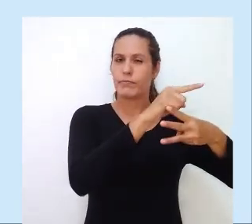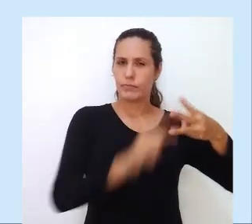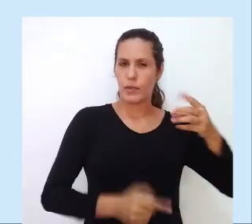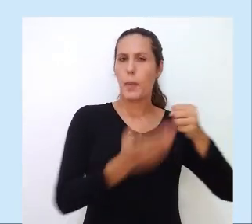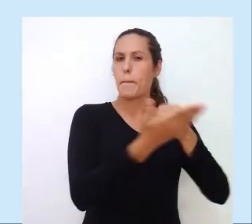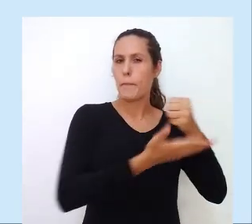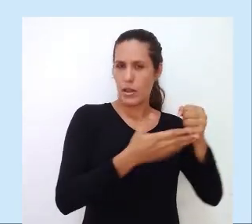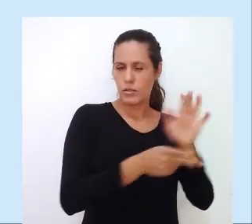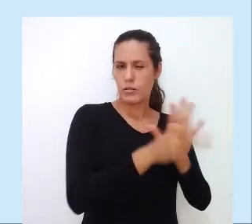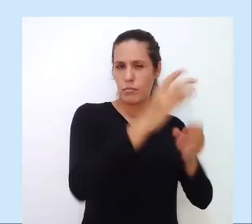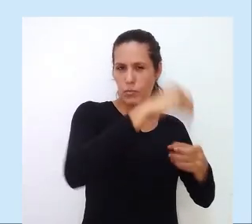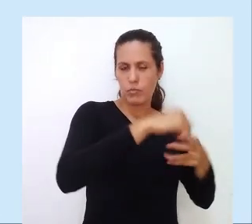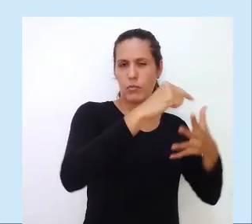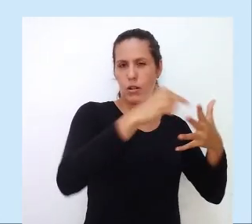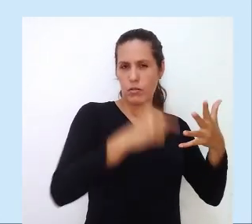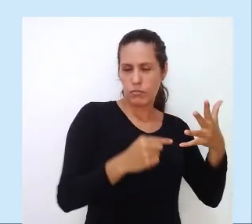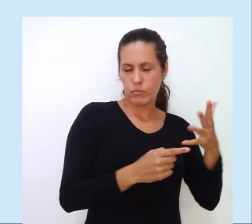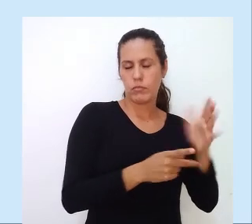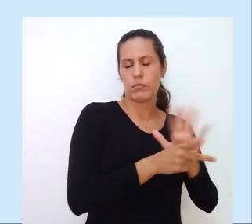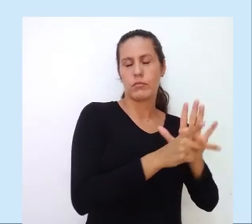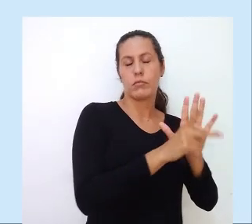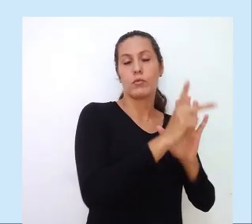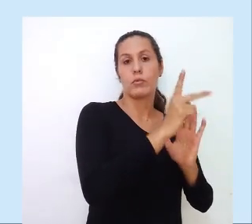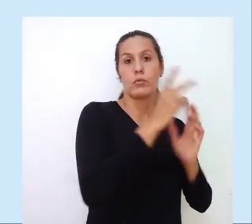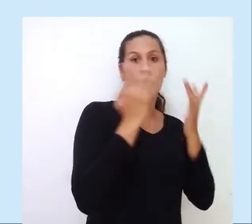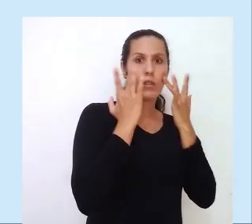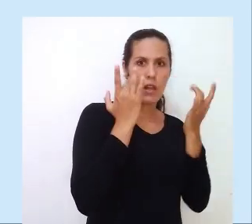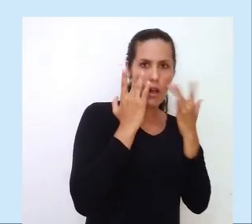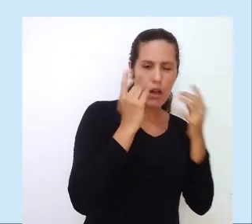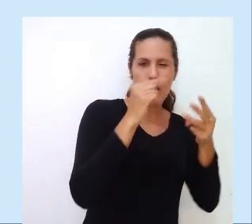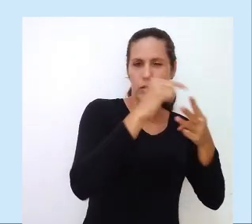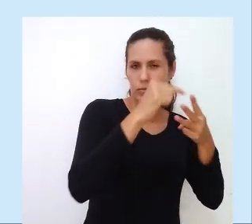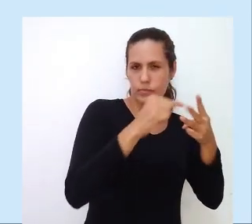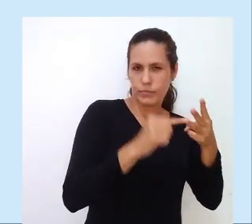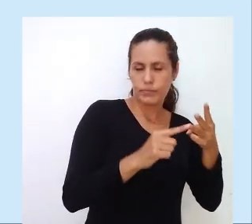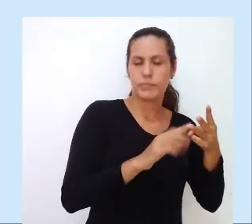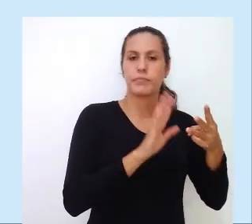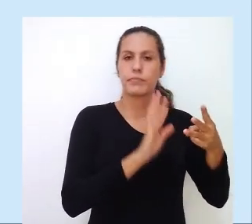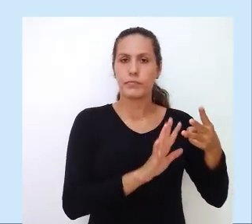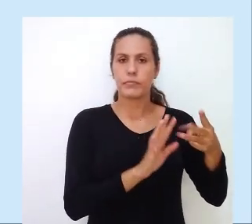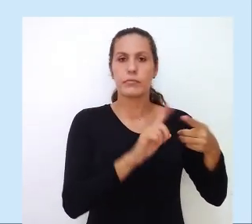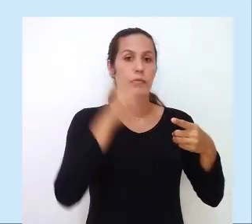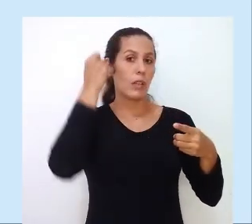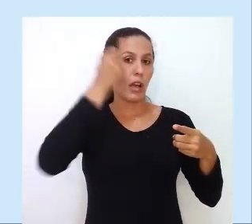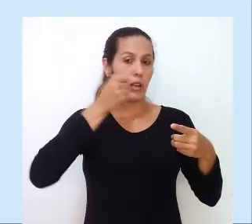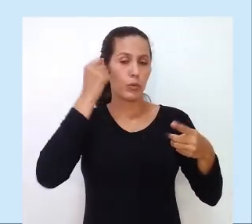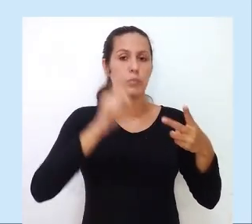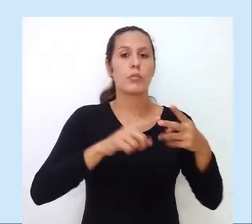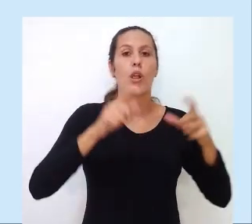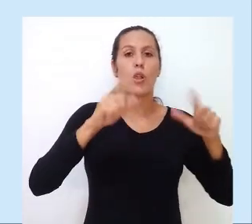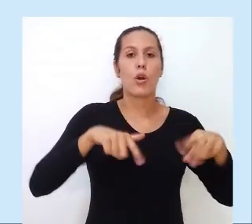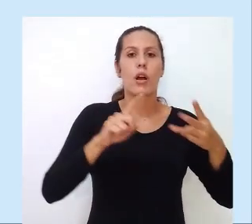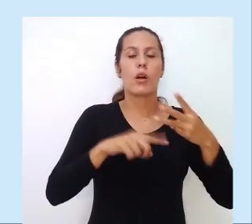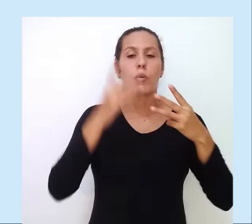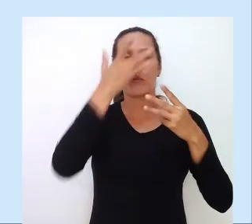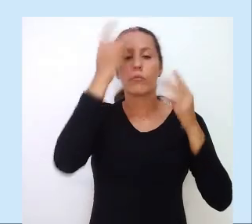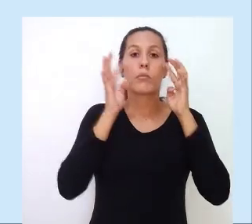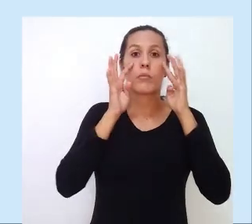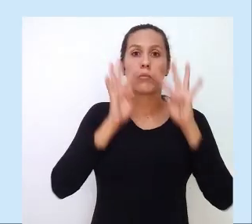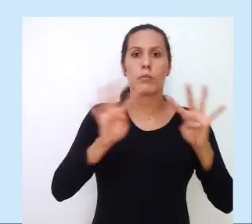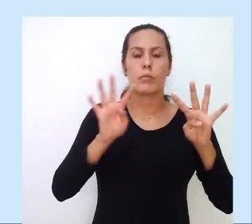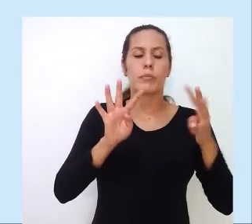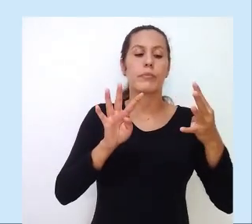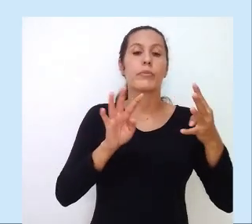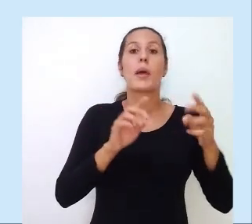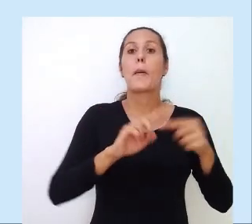elementos fundamentais que eu falei para vocês agora, né? Do ator, do espaço e do público, outros